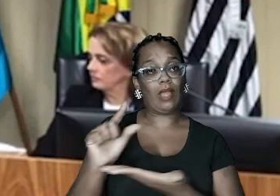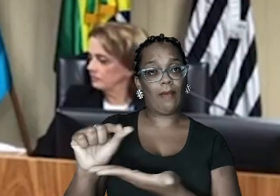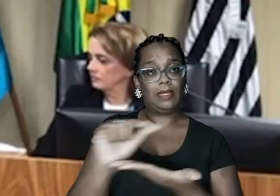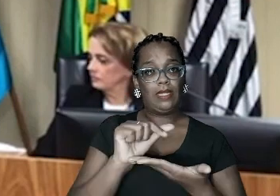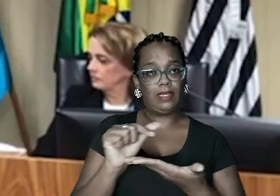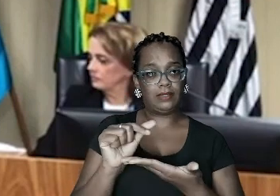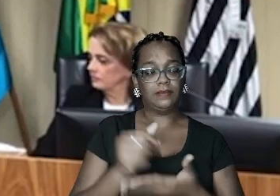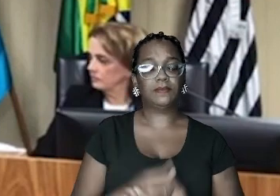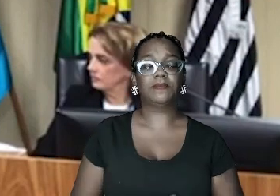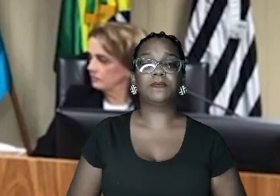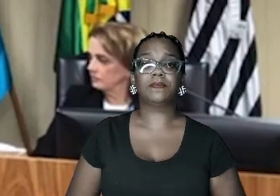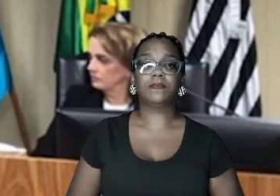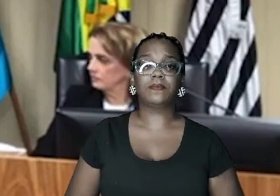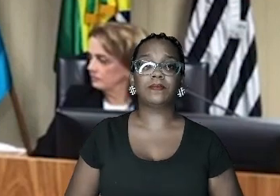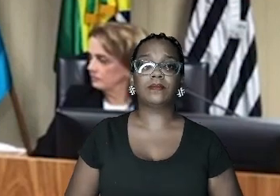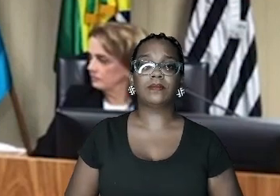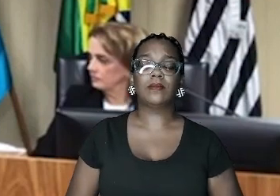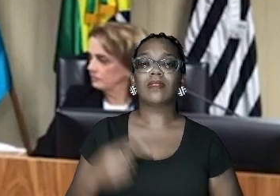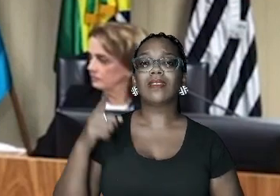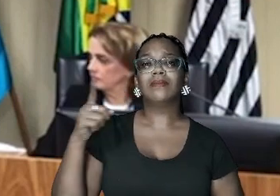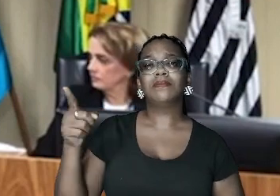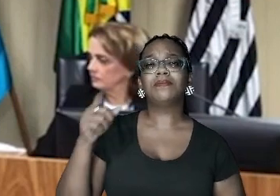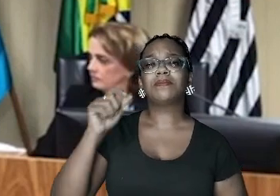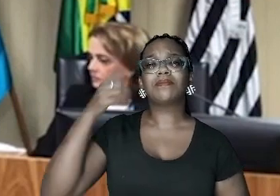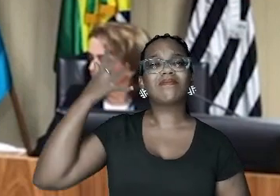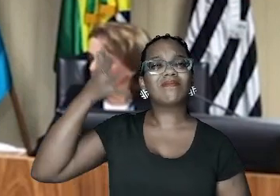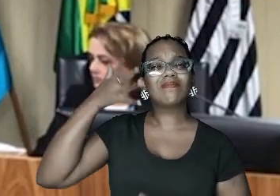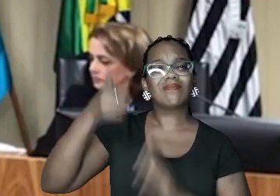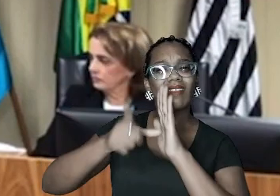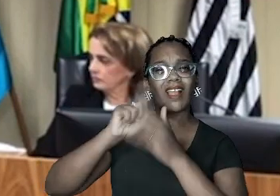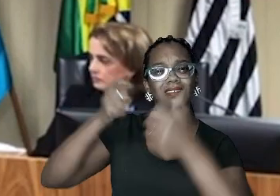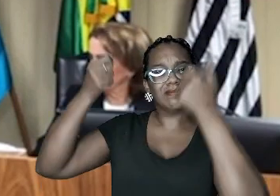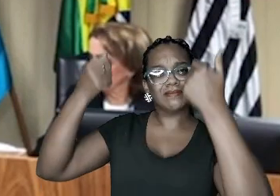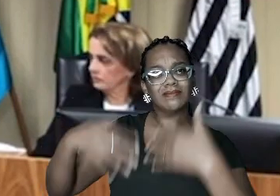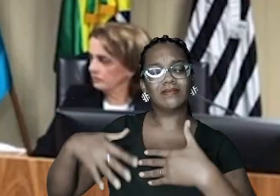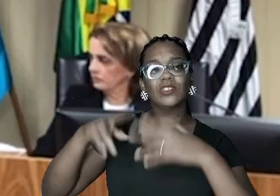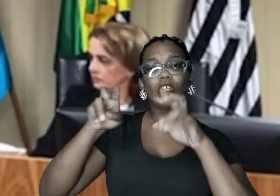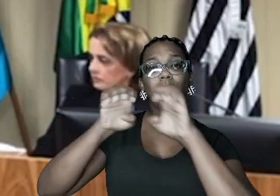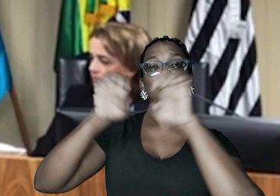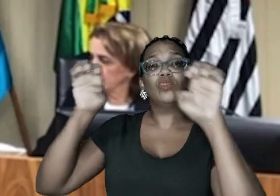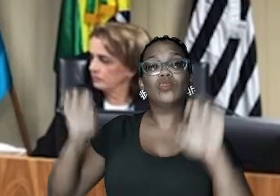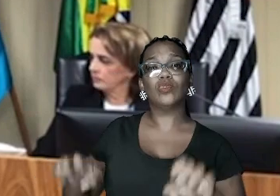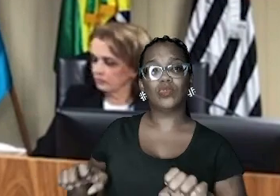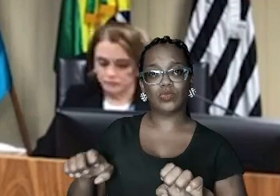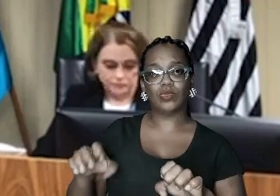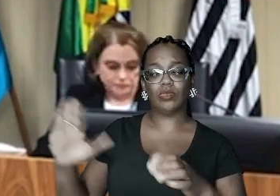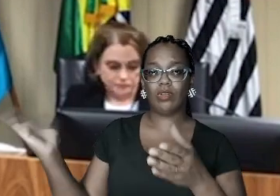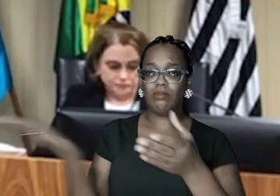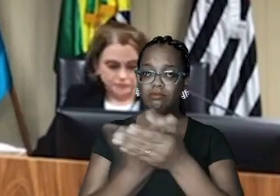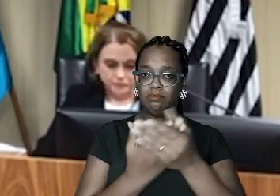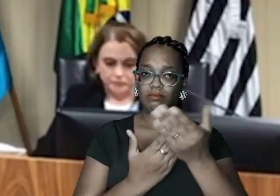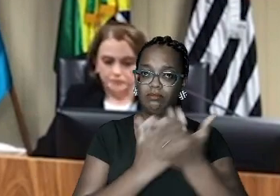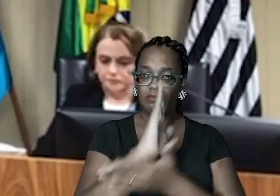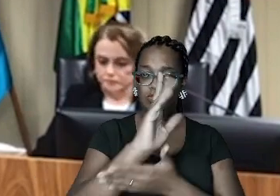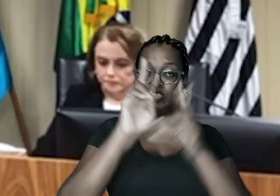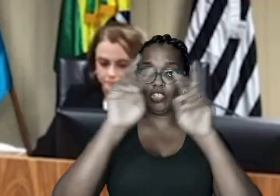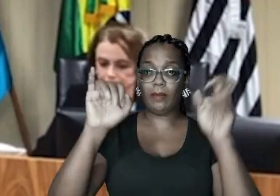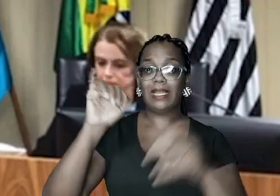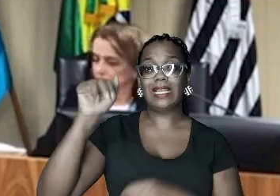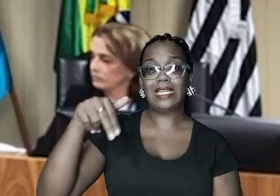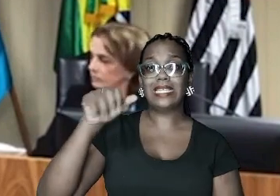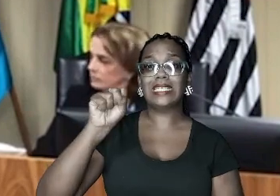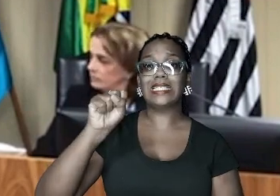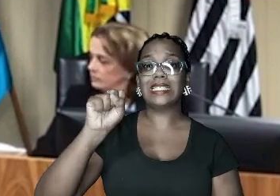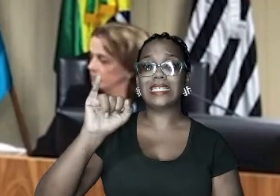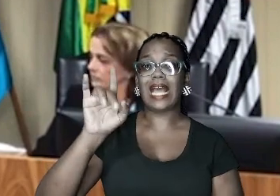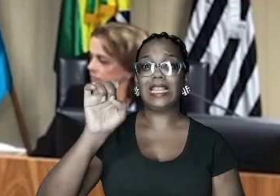feliz ao mencionar estrutura do processo administrativo sancionador em termos de inside e aqui no